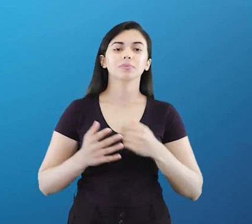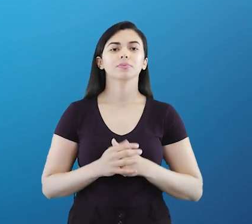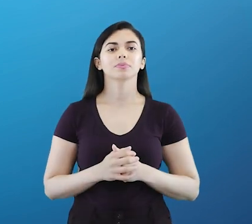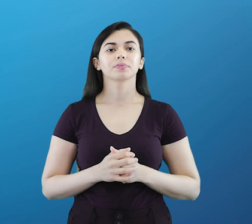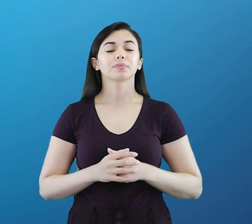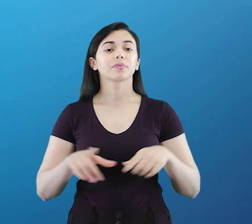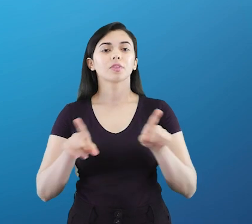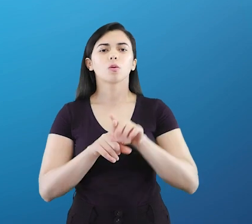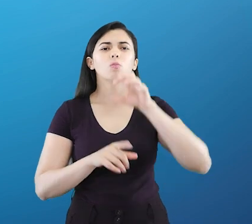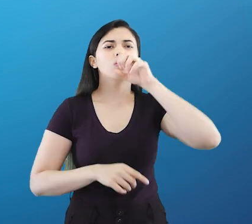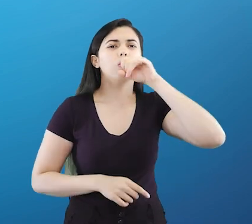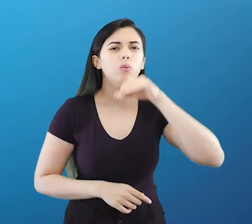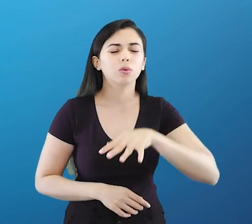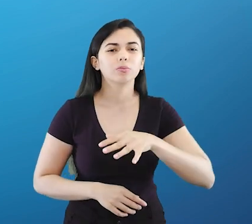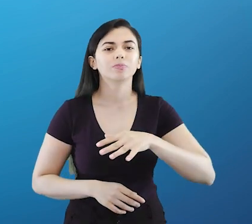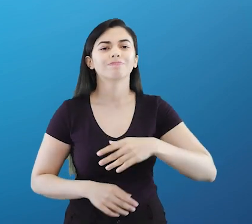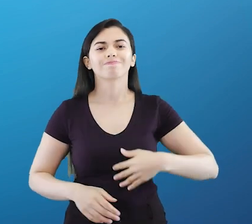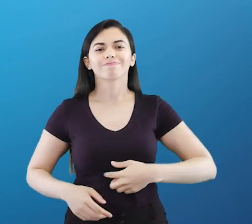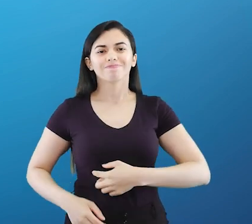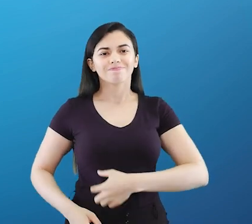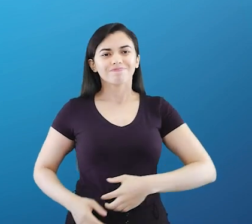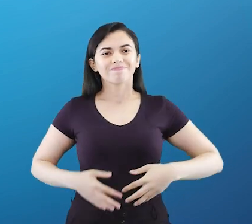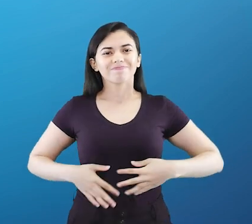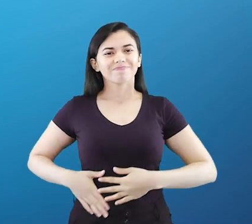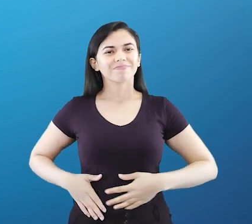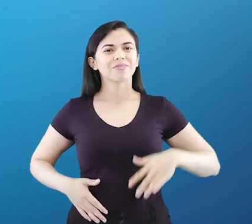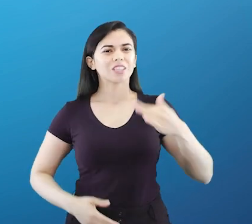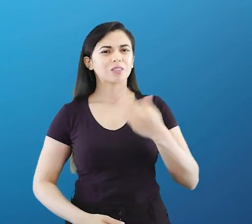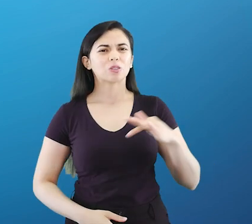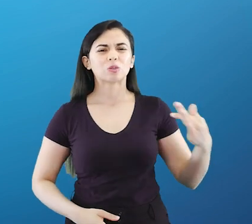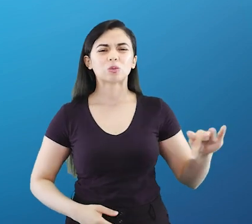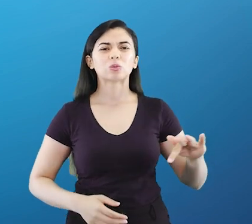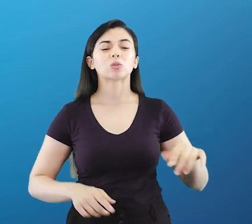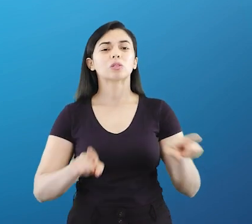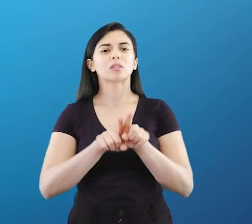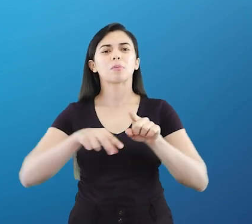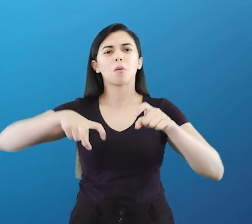profusa, vômitos, dor abdominal e câimbras.